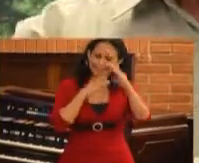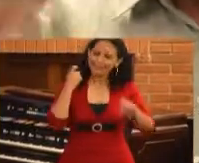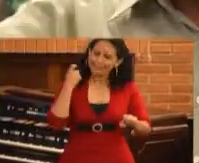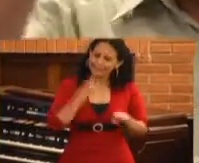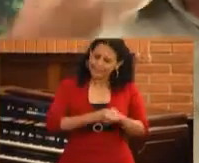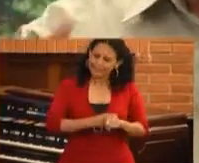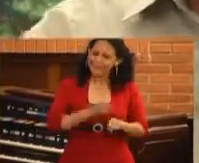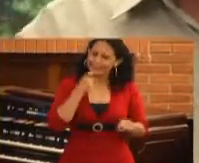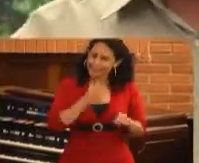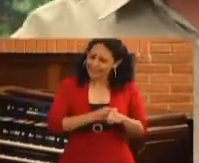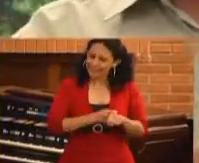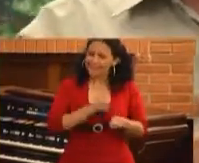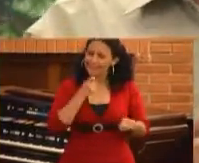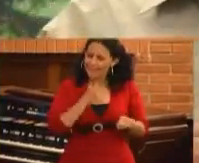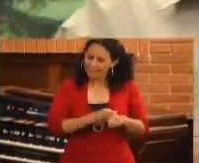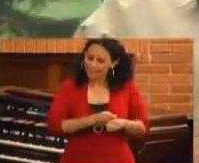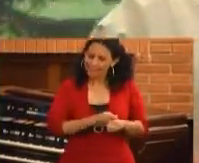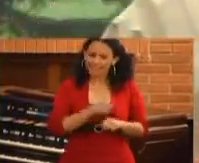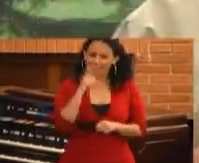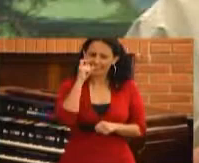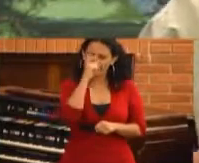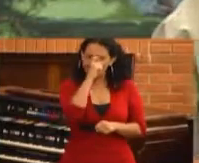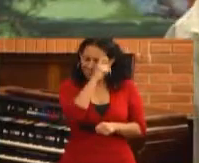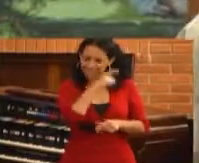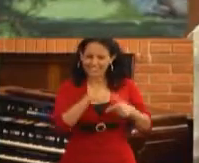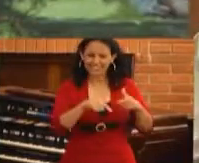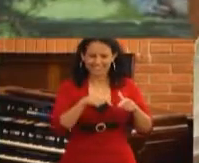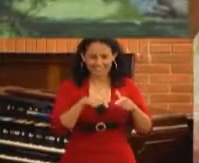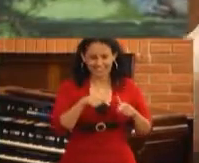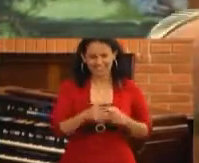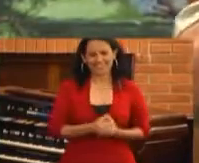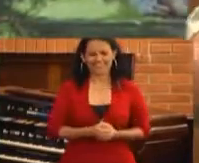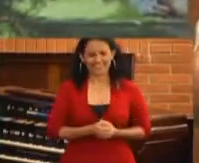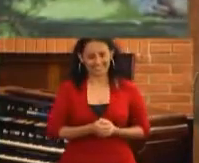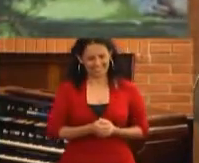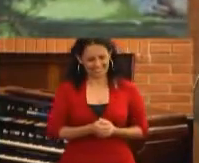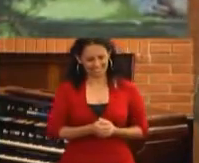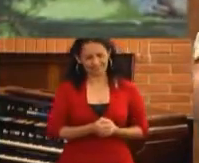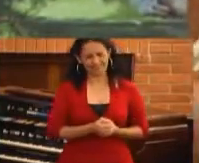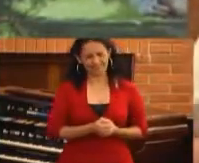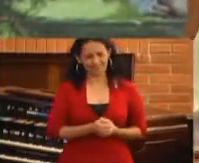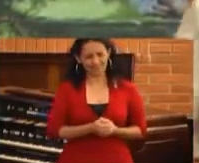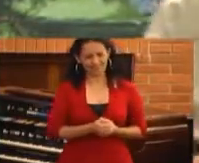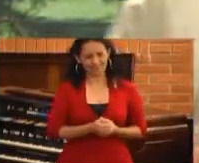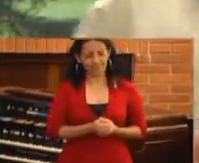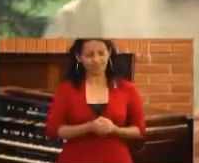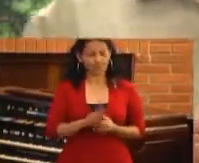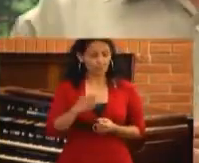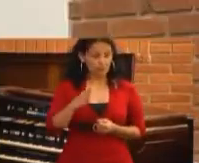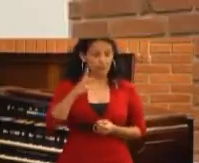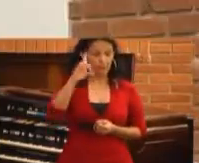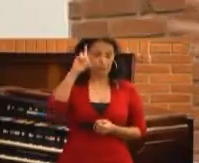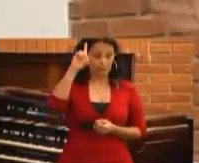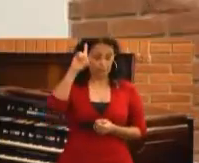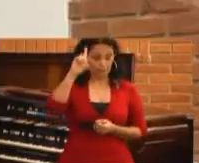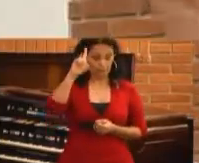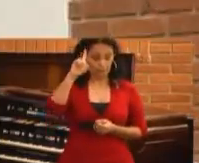Que patrimônio é este? Nós já falamos aqui que quando Deus soprou